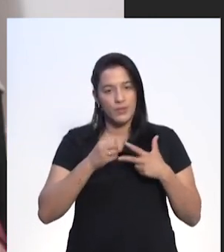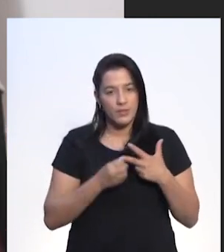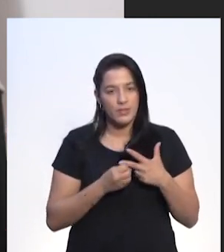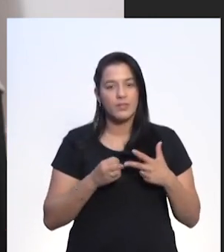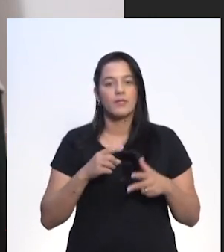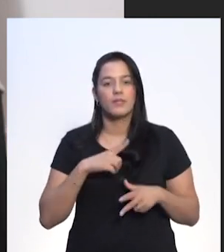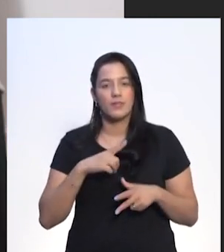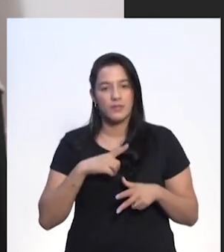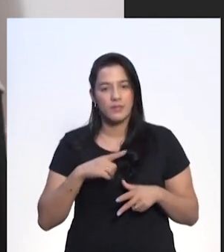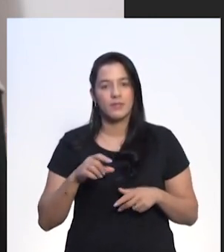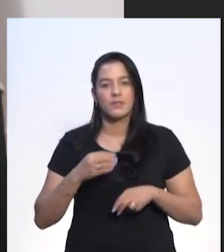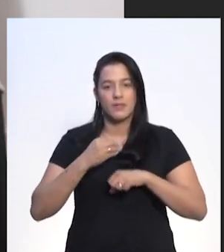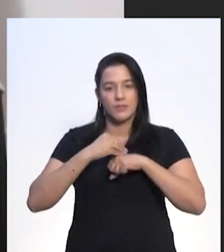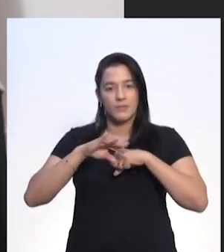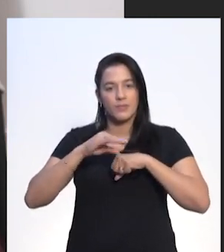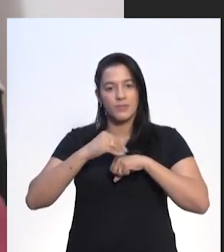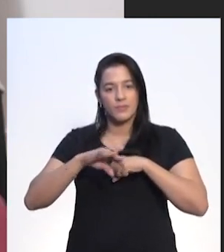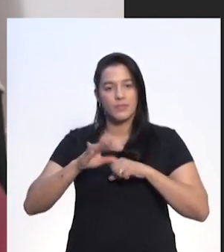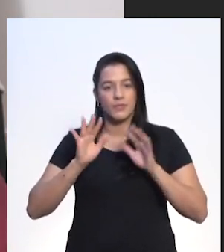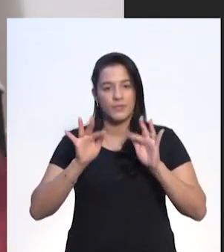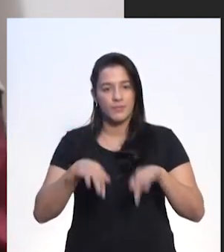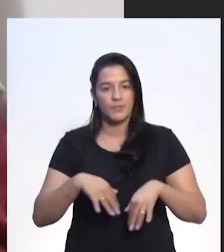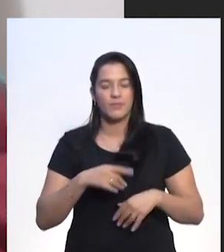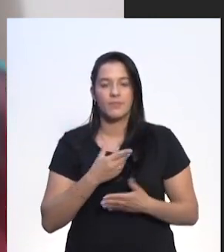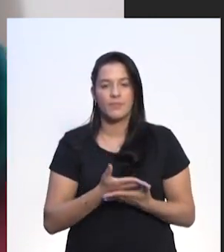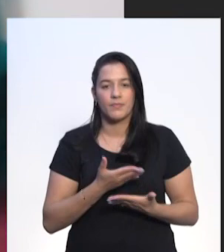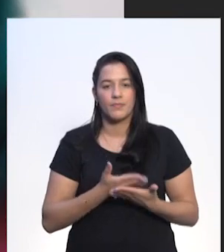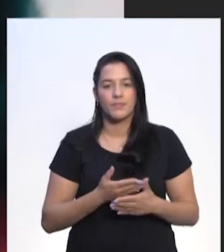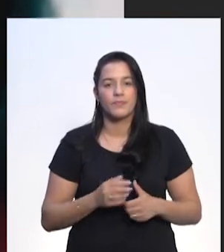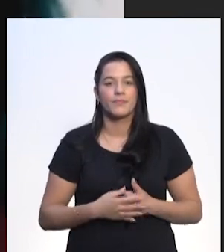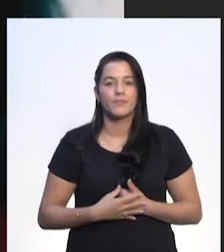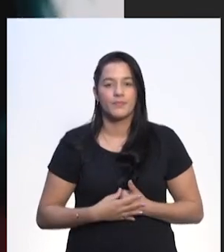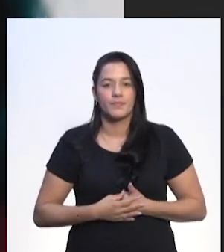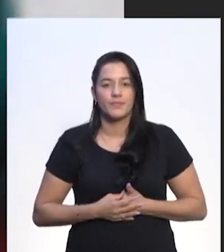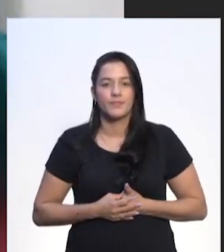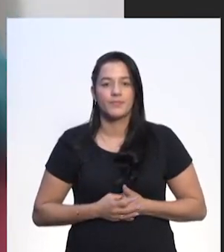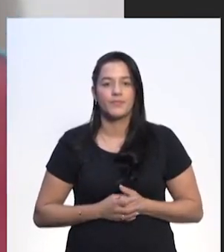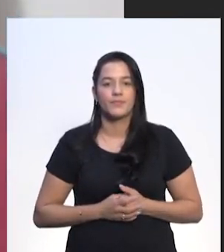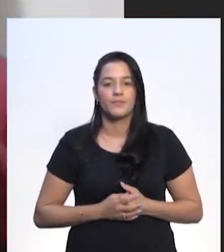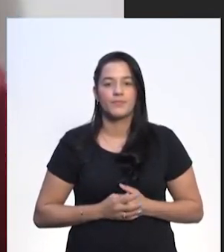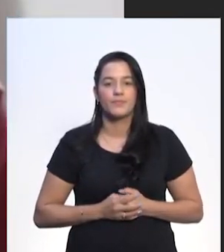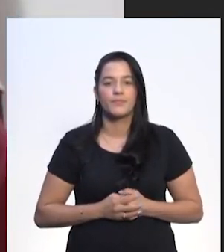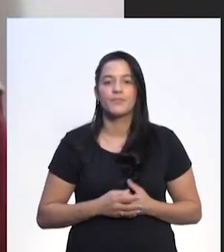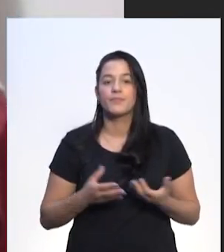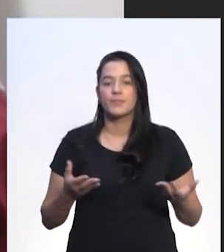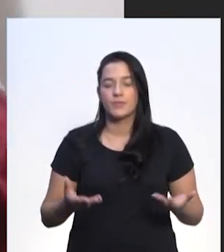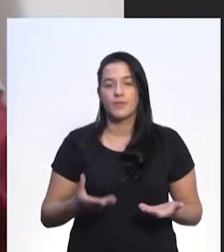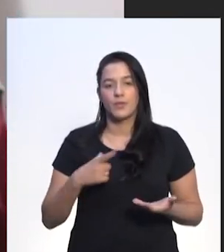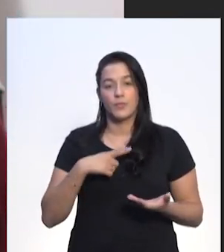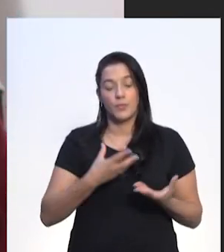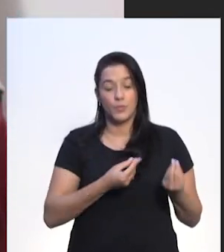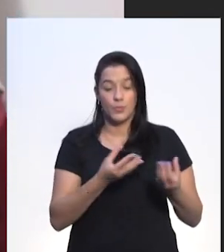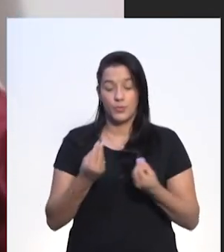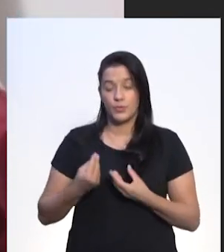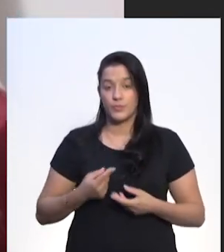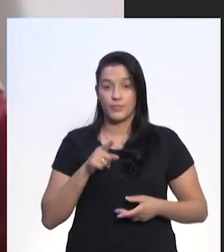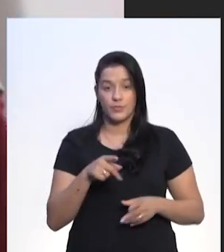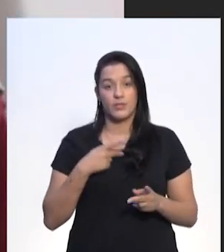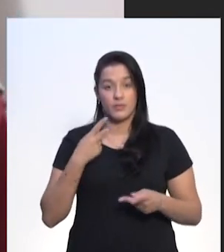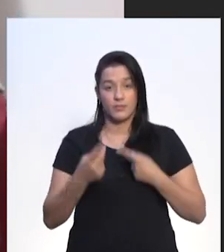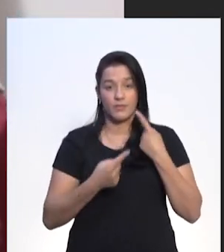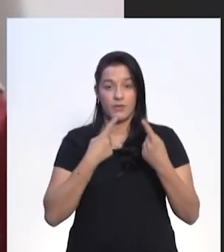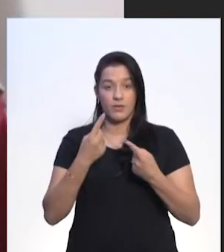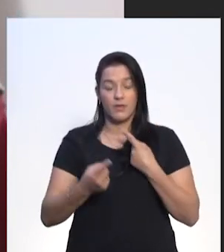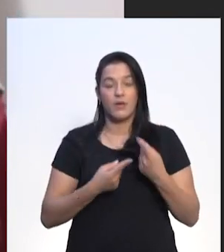tem uma dica para vocês no fim da aula. Mas, justamente, muitas das coisas que vocês falaram na